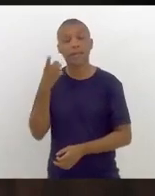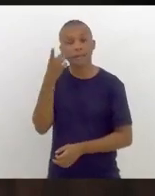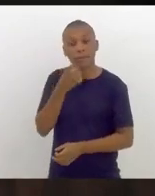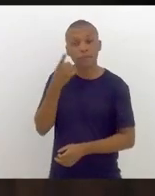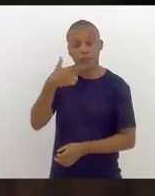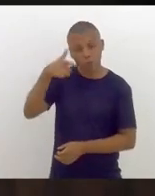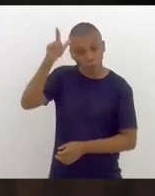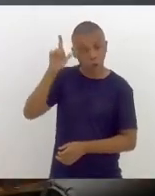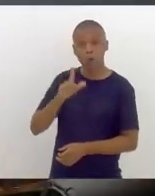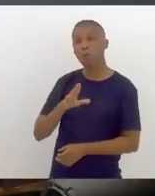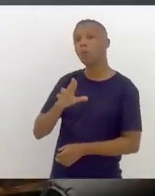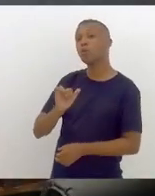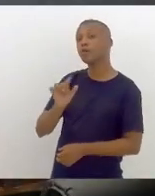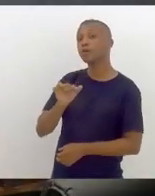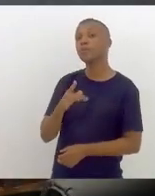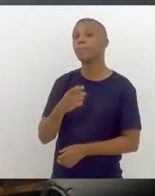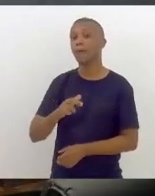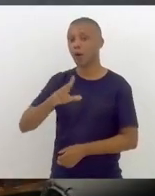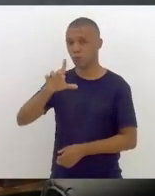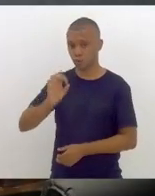Luiz Paulo